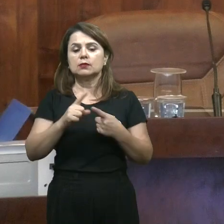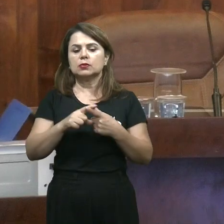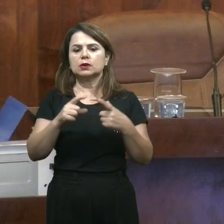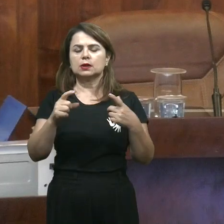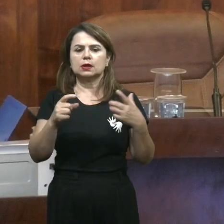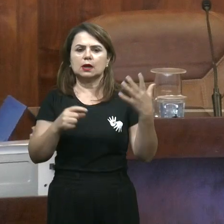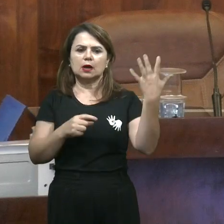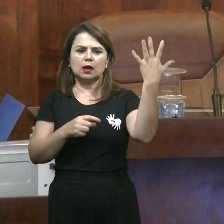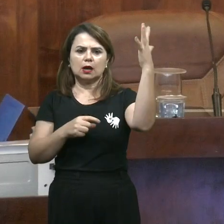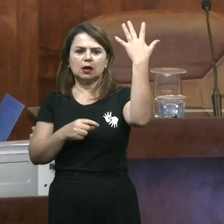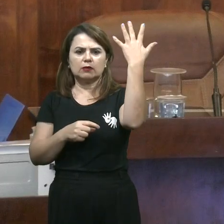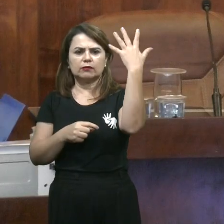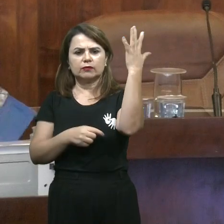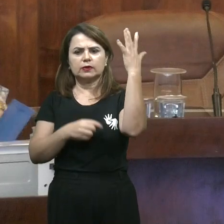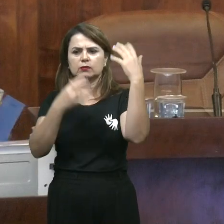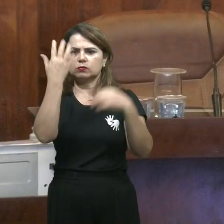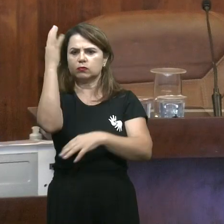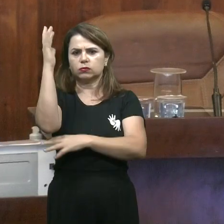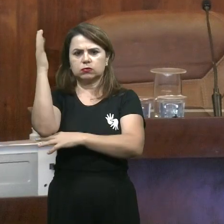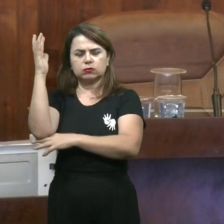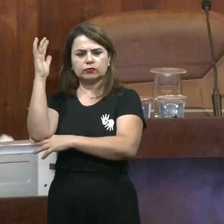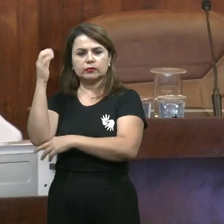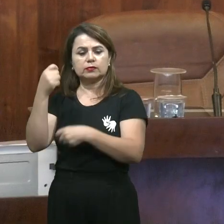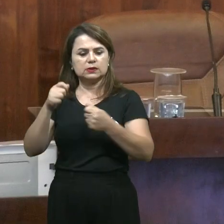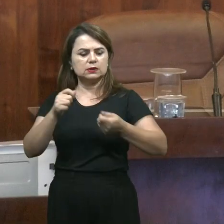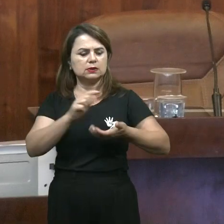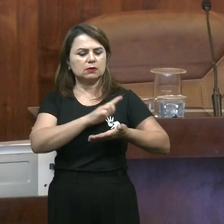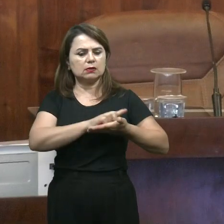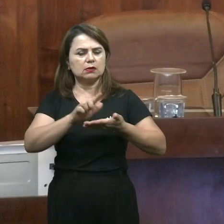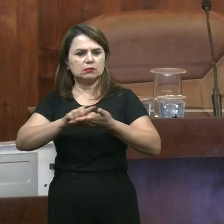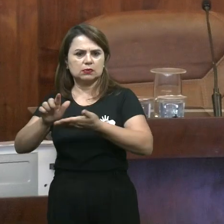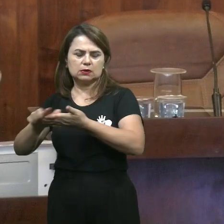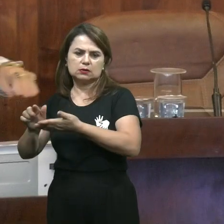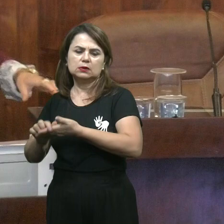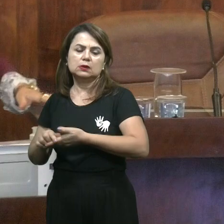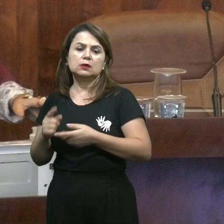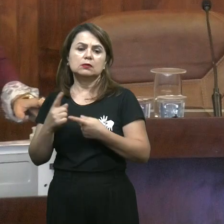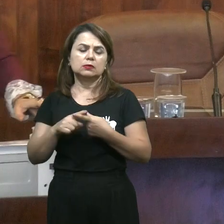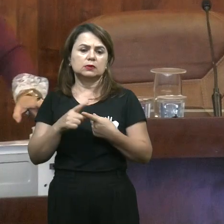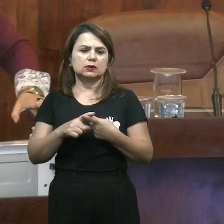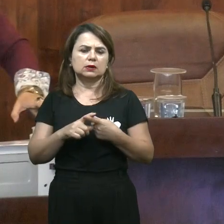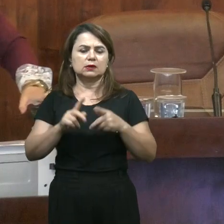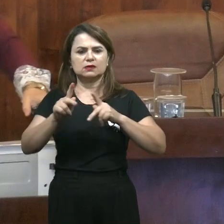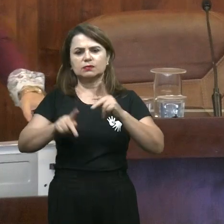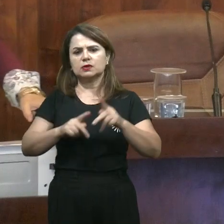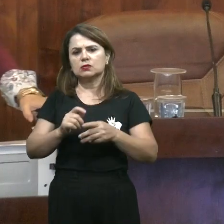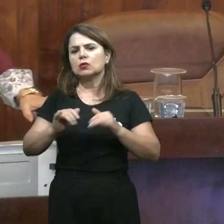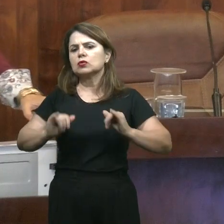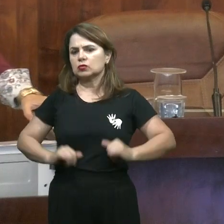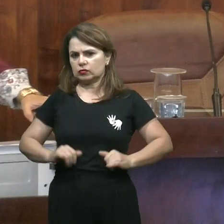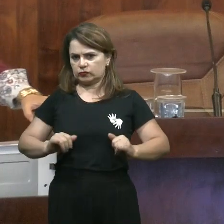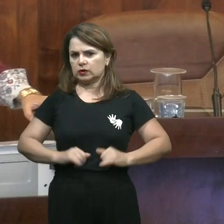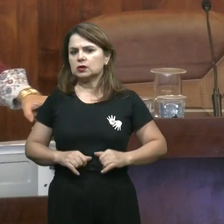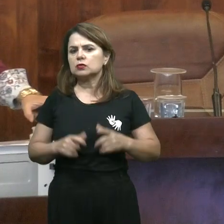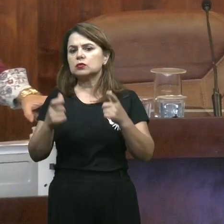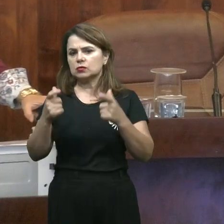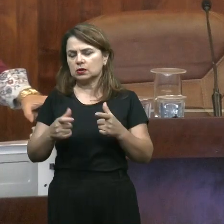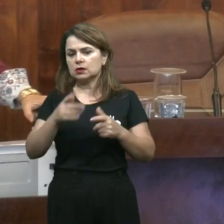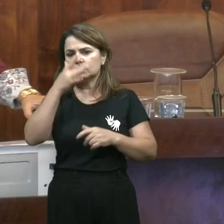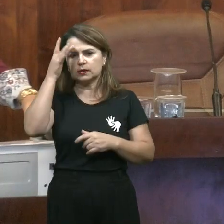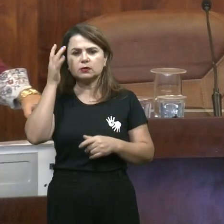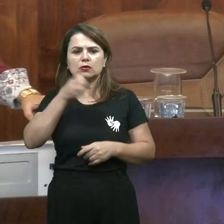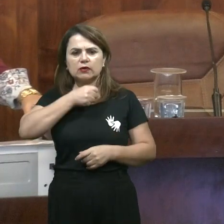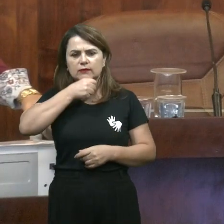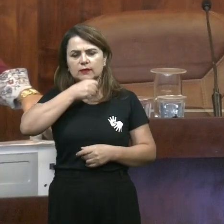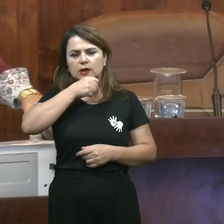de folhas tem dificultado a manutenção da limpeza do local, causando grande sofrimento físico a esses moradores, solicitando que a